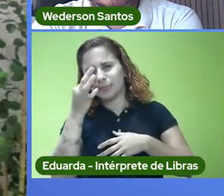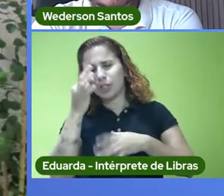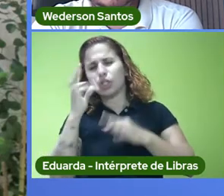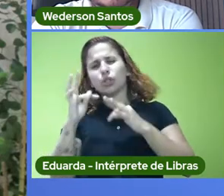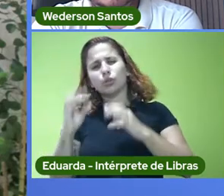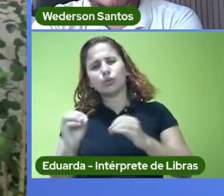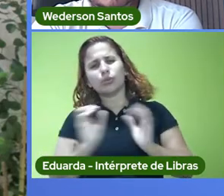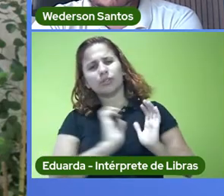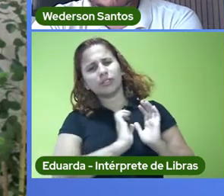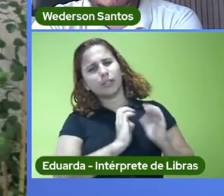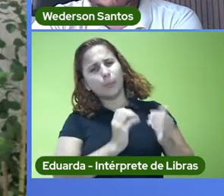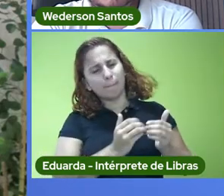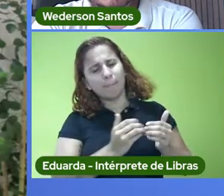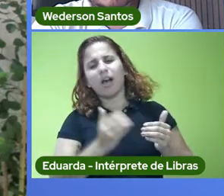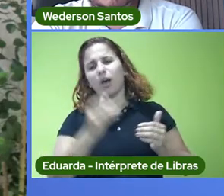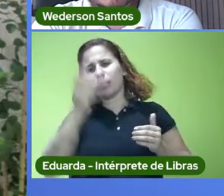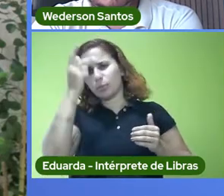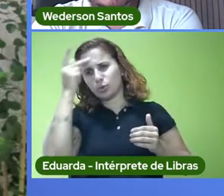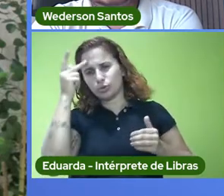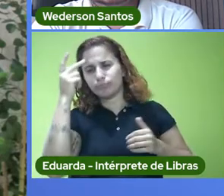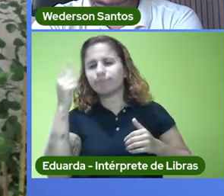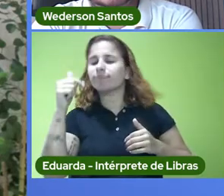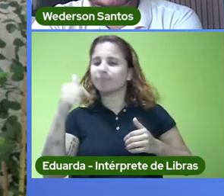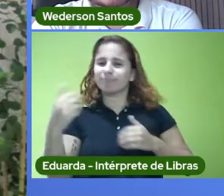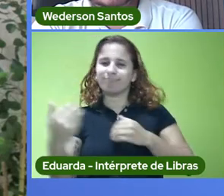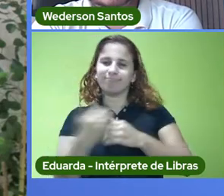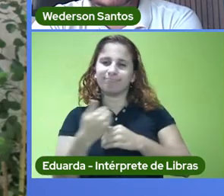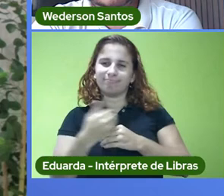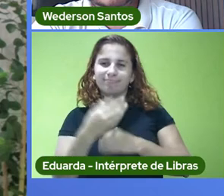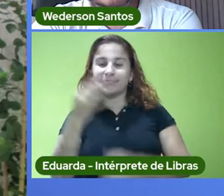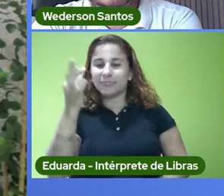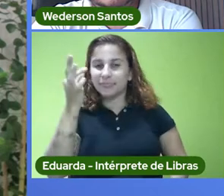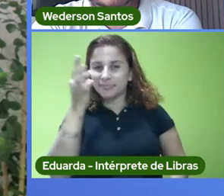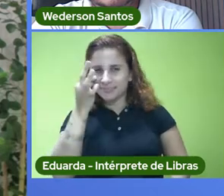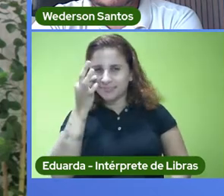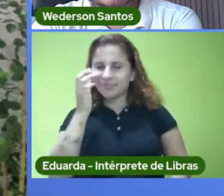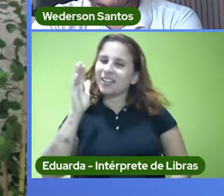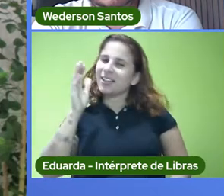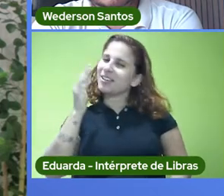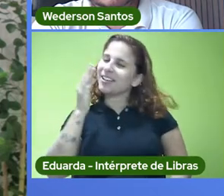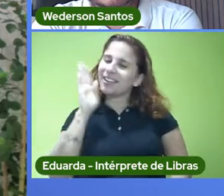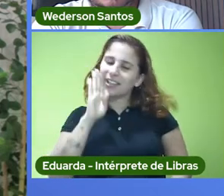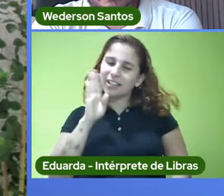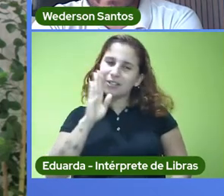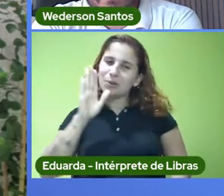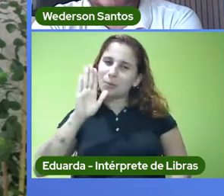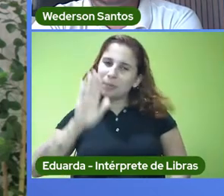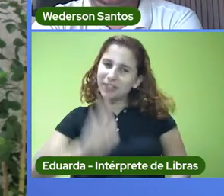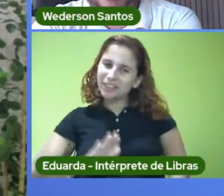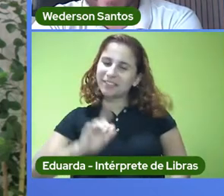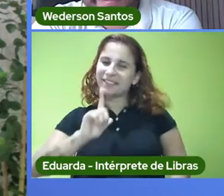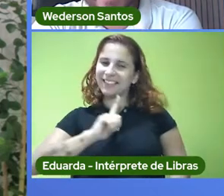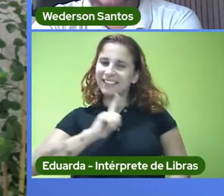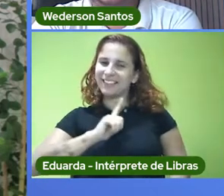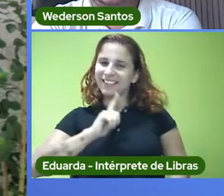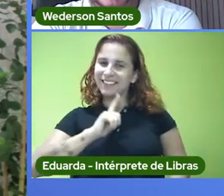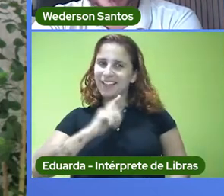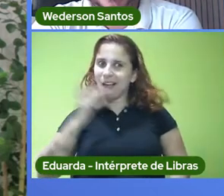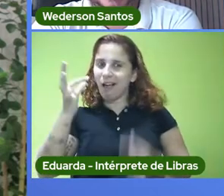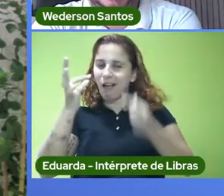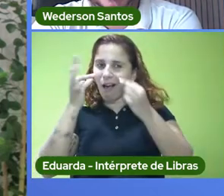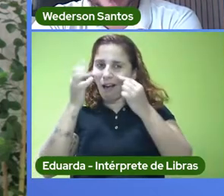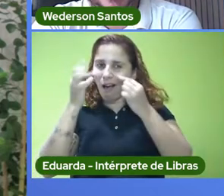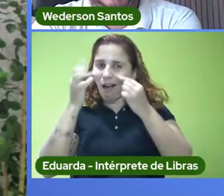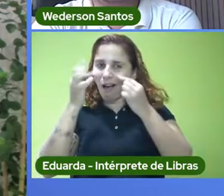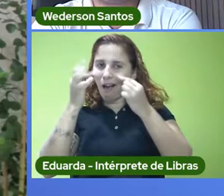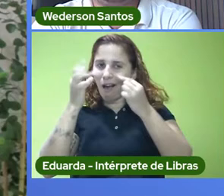que estão participando conosco aqui, né? Que legal ter uma tarde assim tão com uma audiência tão alta. É. Professor Edson, você está com uma audiência